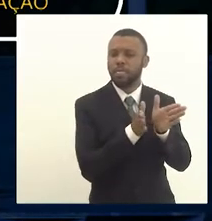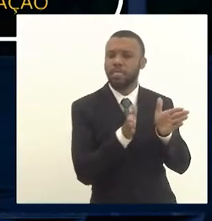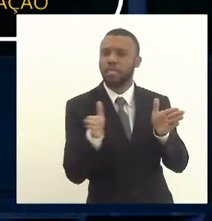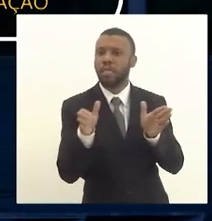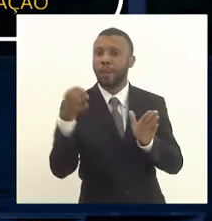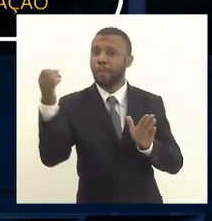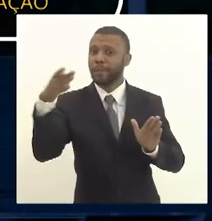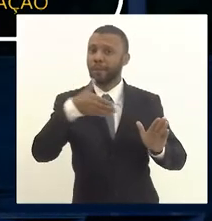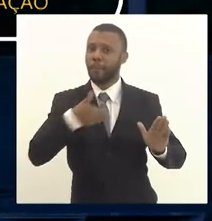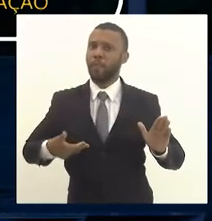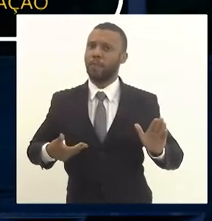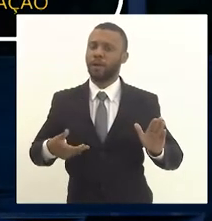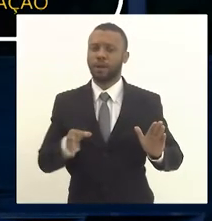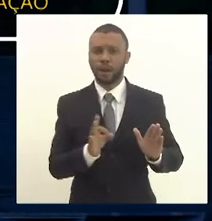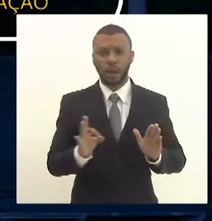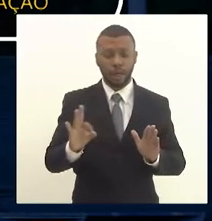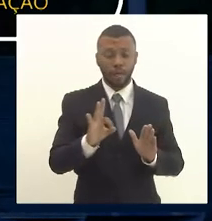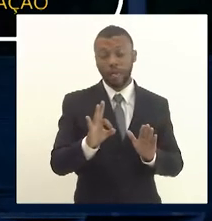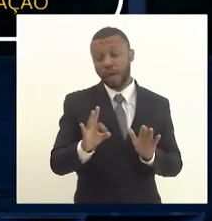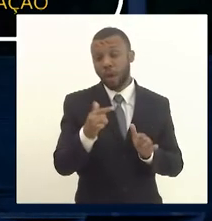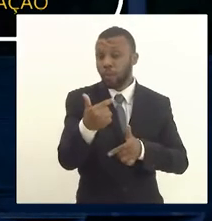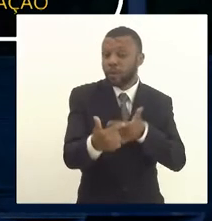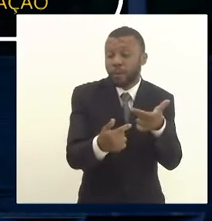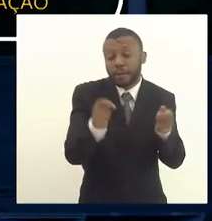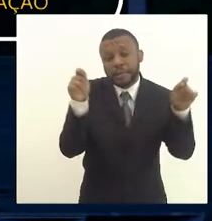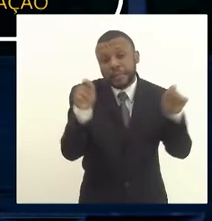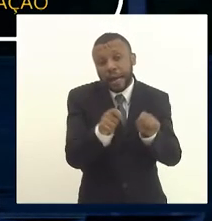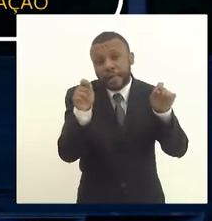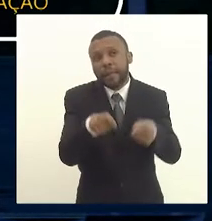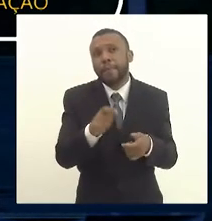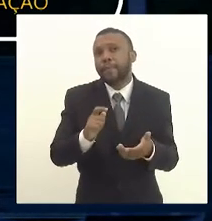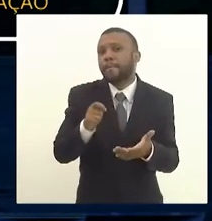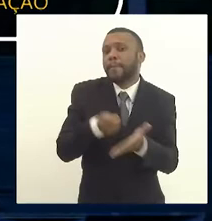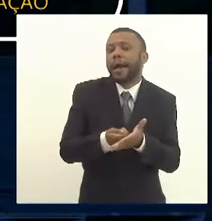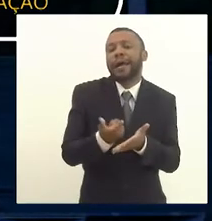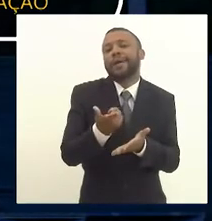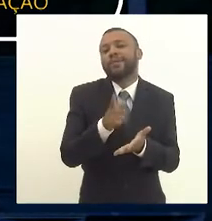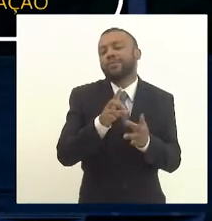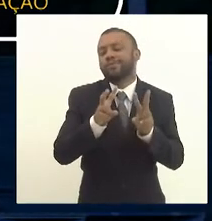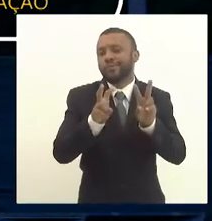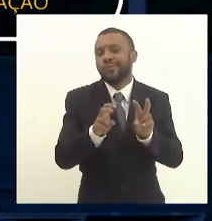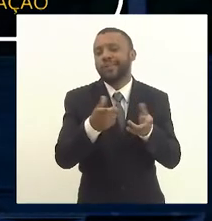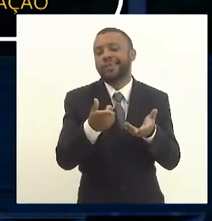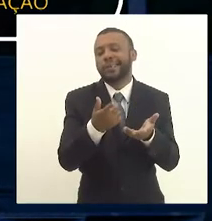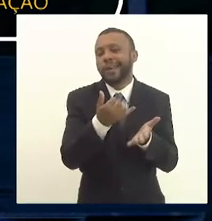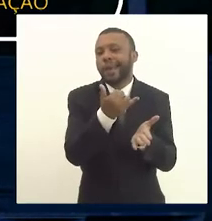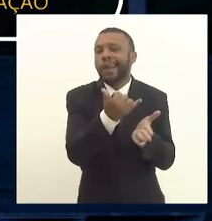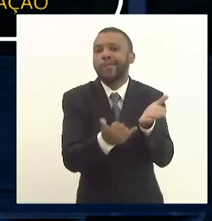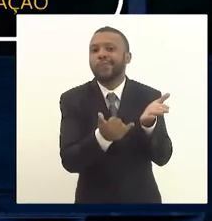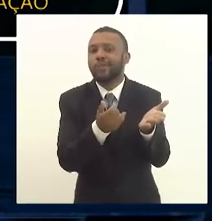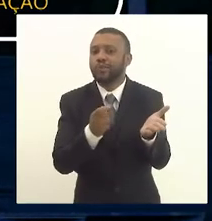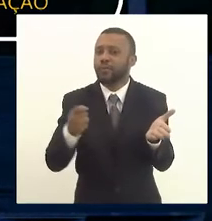de um serviço pagável por esse tributo, né? Compartilhamento de infra de Smart City, compartilhamento de receita, já falamos,